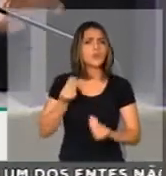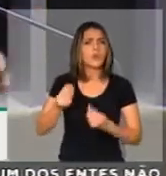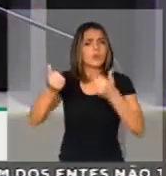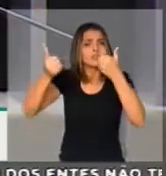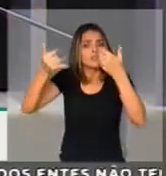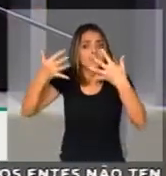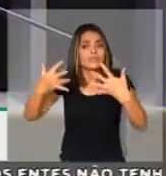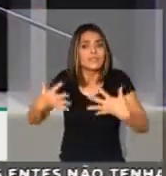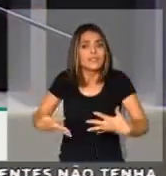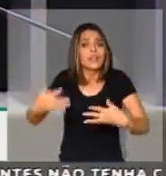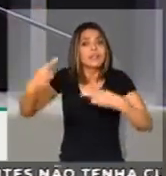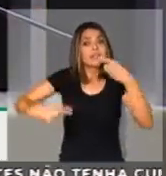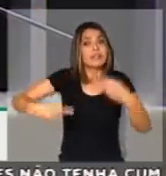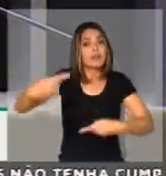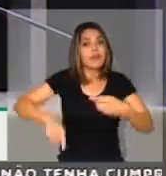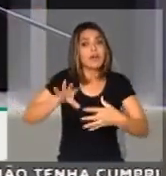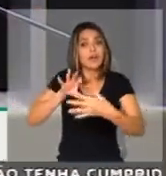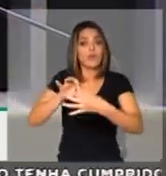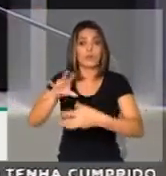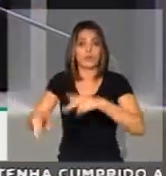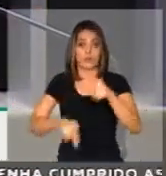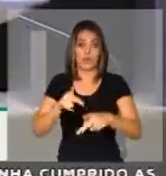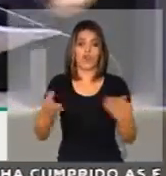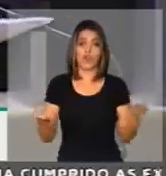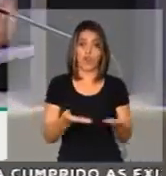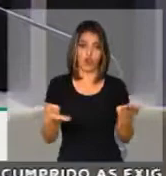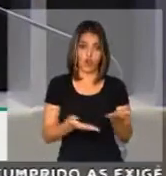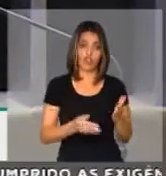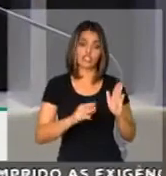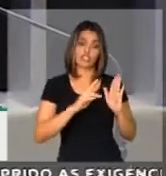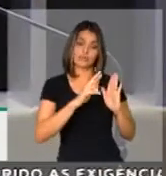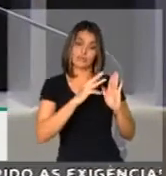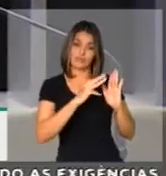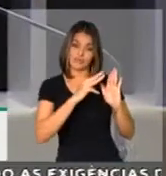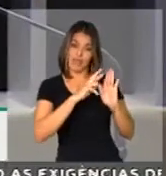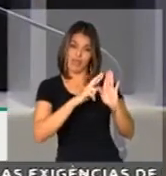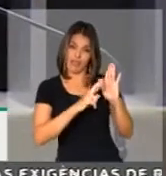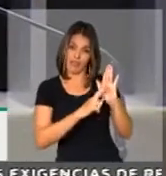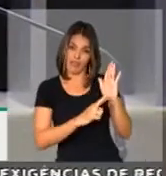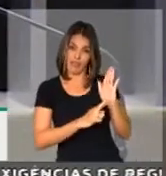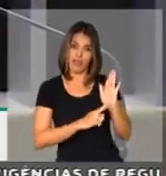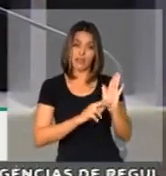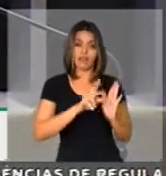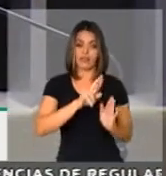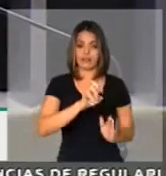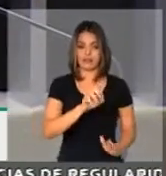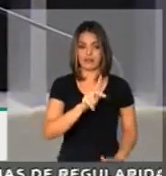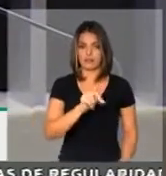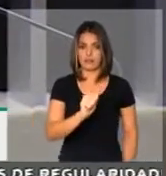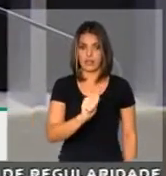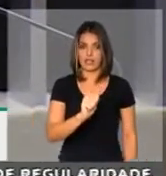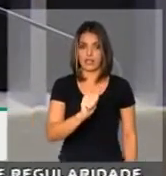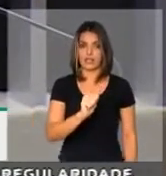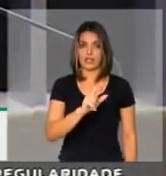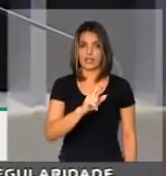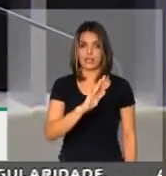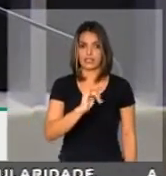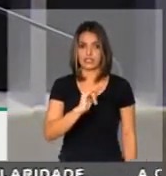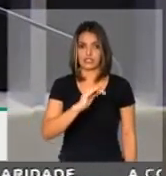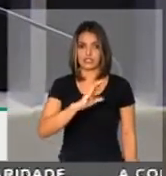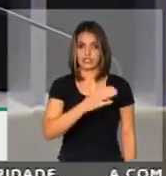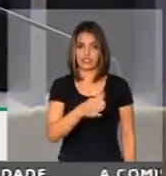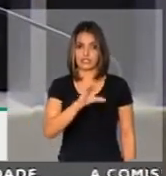hoje atual, que é o de repartição, com esse novo sistema que quer ser implementado pelo governo através da reforma, que é o de capitalização.